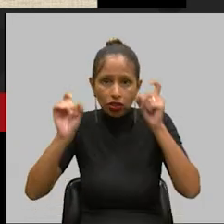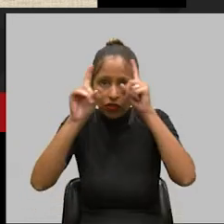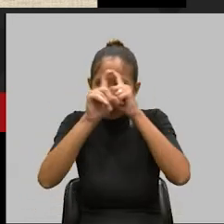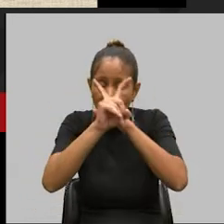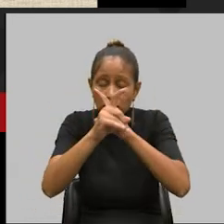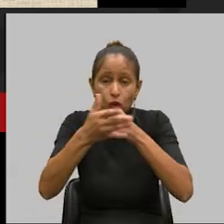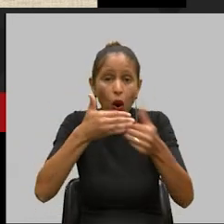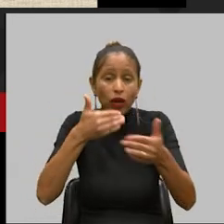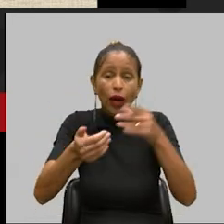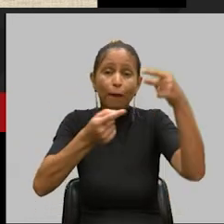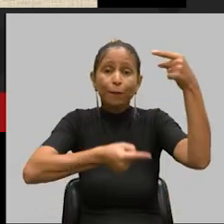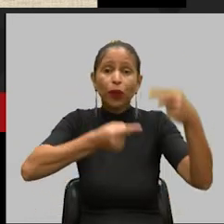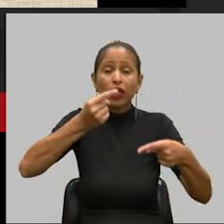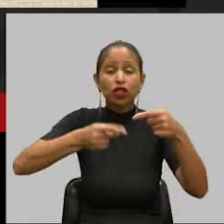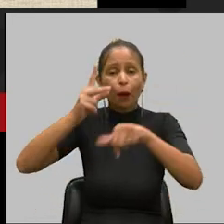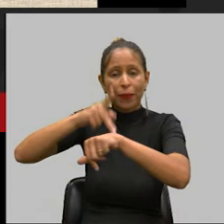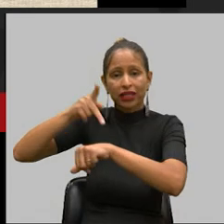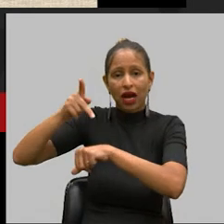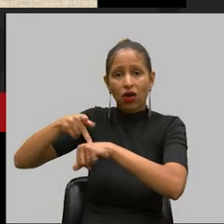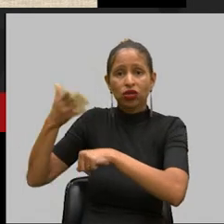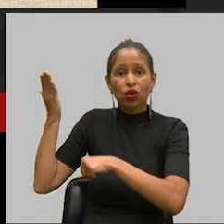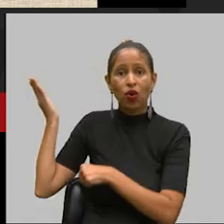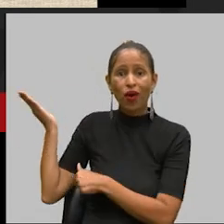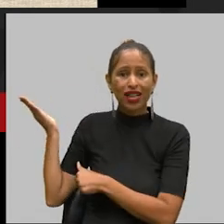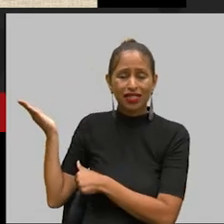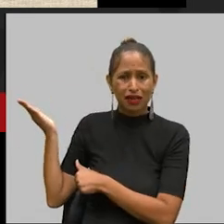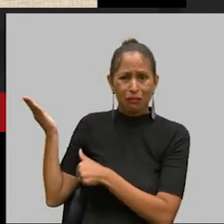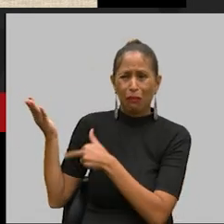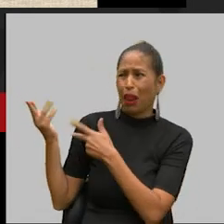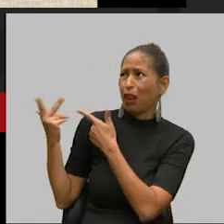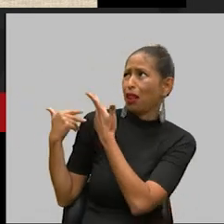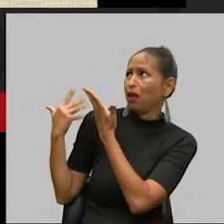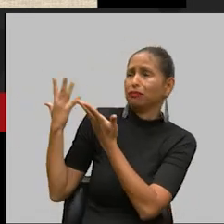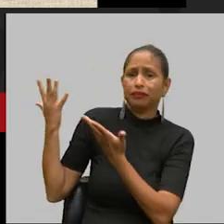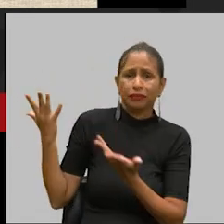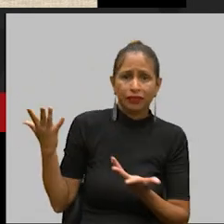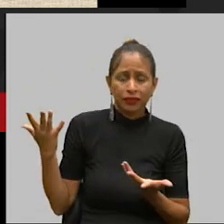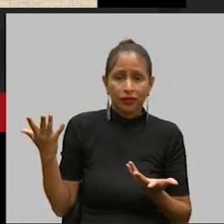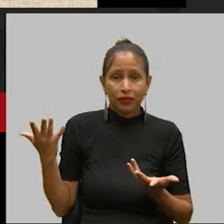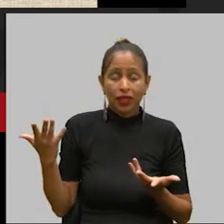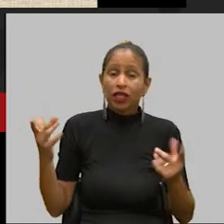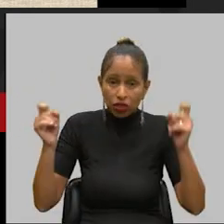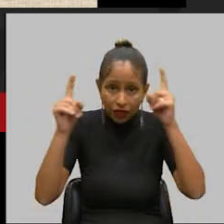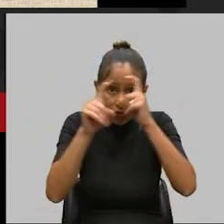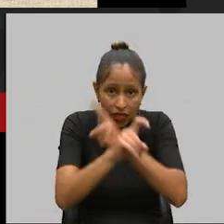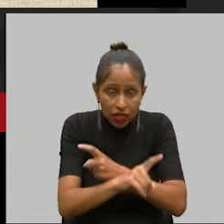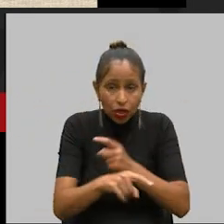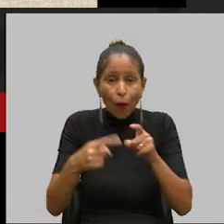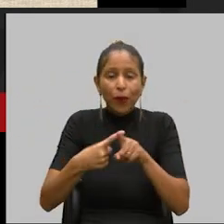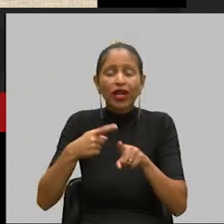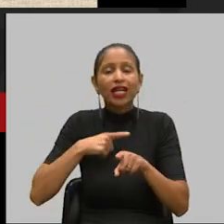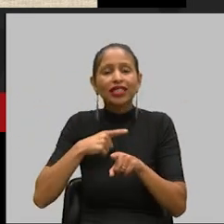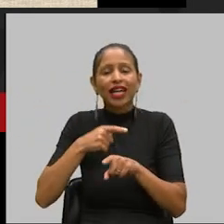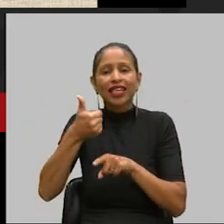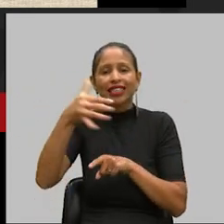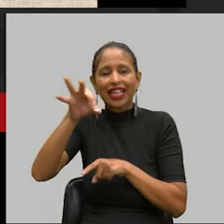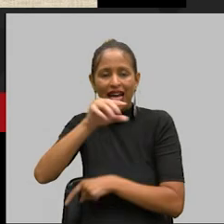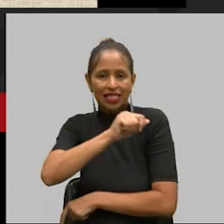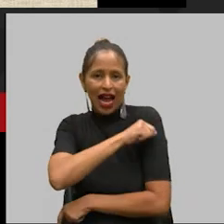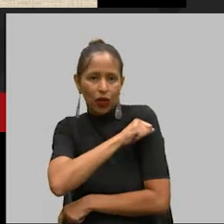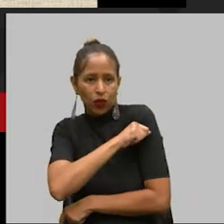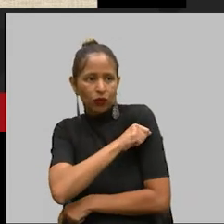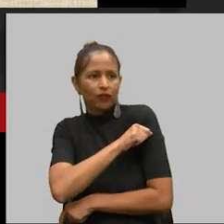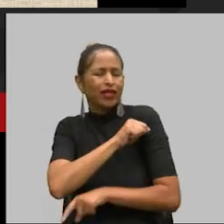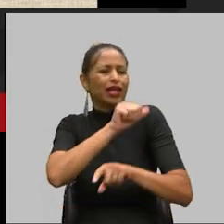política em termos pedagógicos com essa dispersão é muito difícil porque você tem alunos num escola